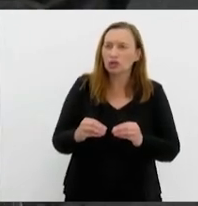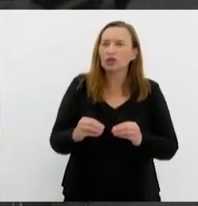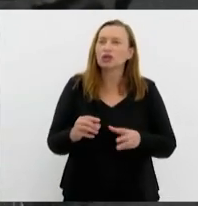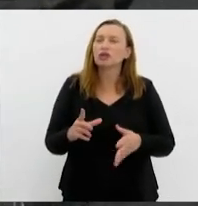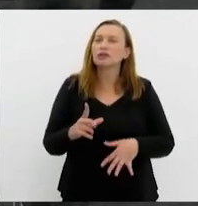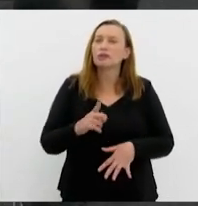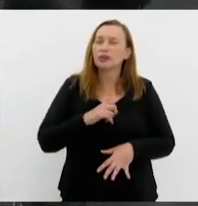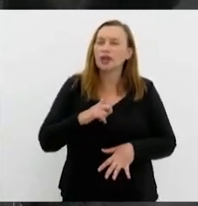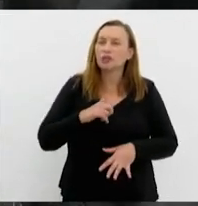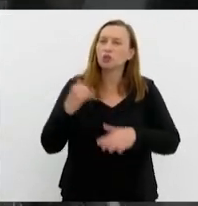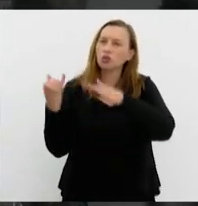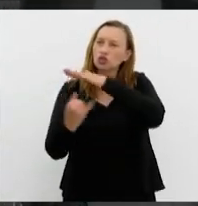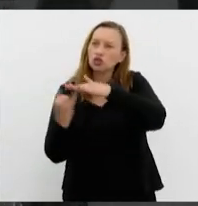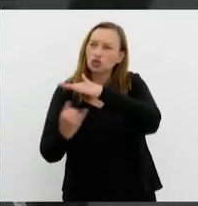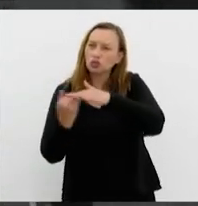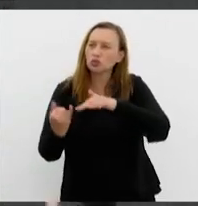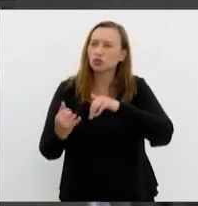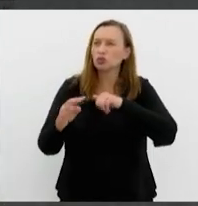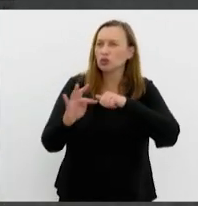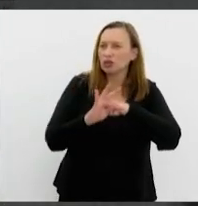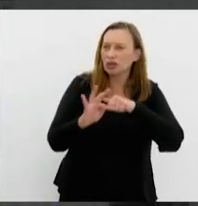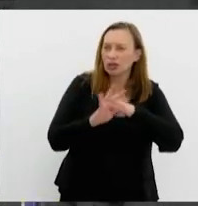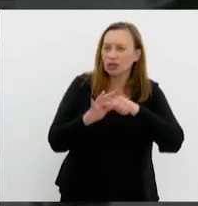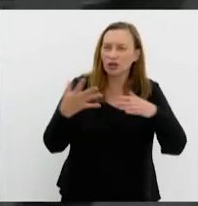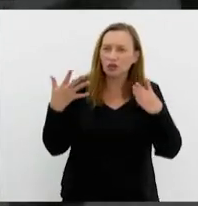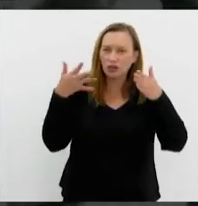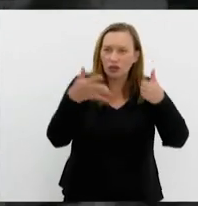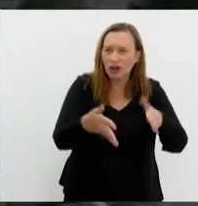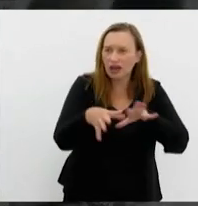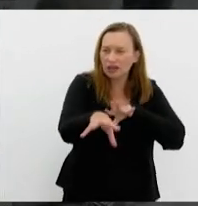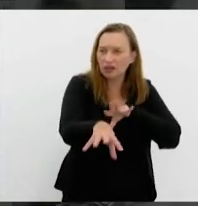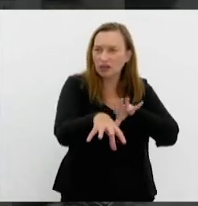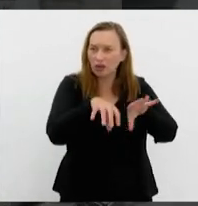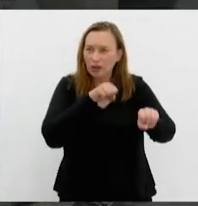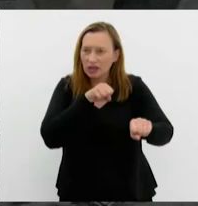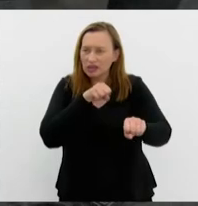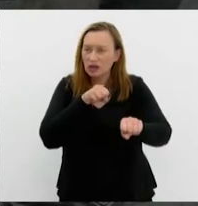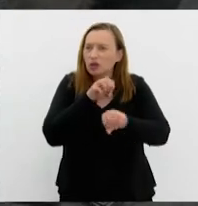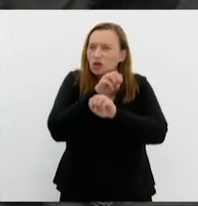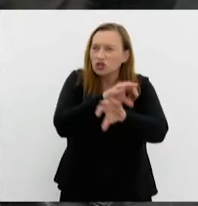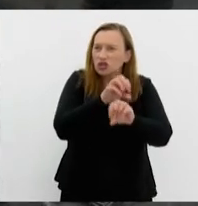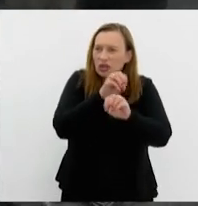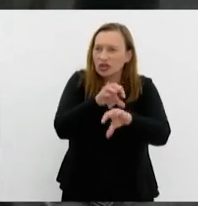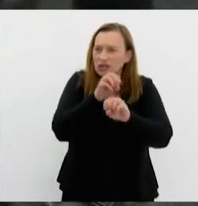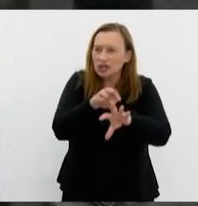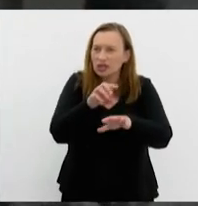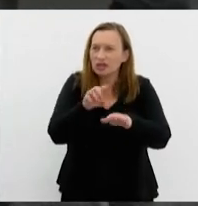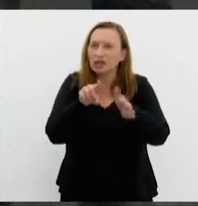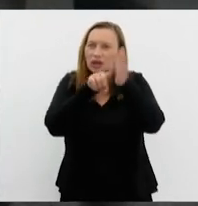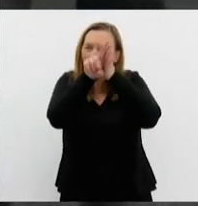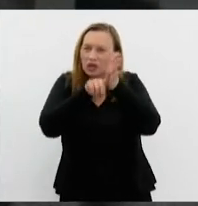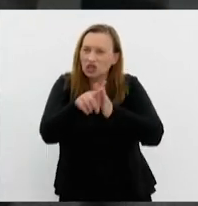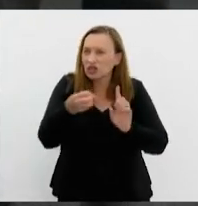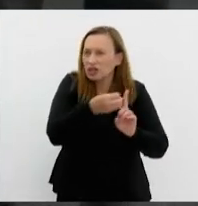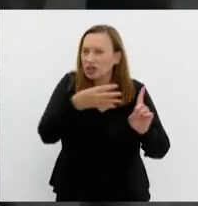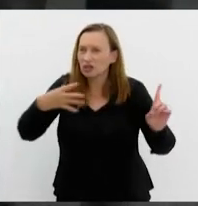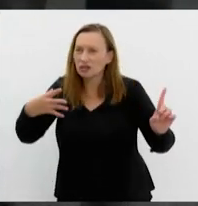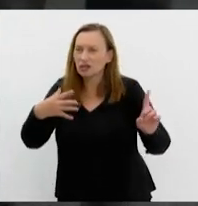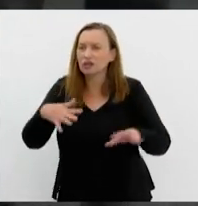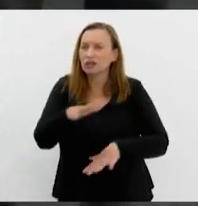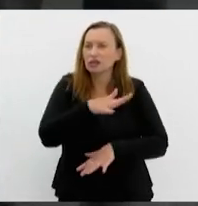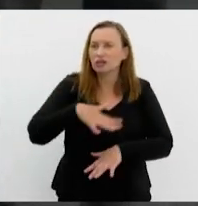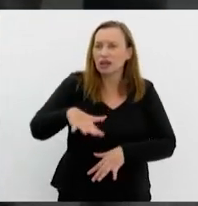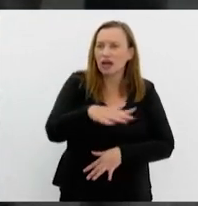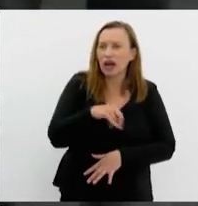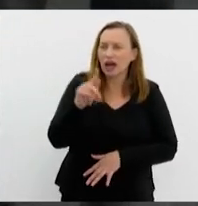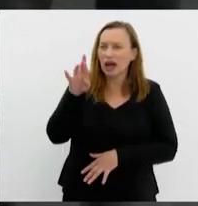um instituto técnico focado na formação de ensino, pesquisa e extensão no campo da agroecologia